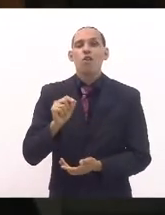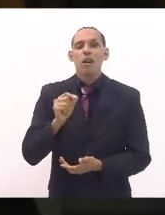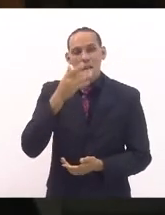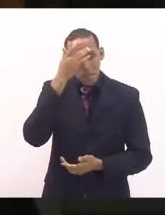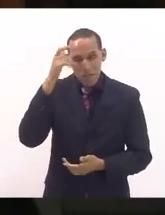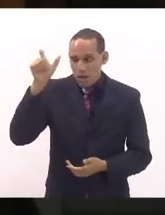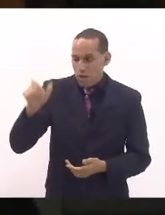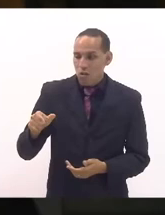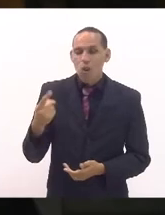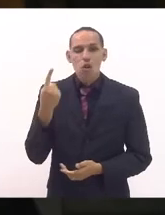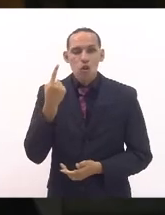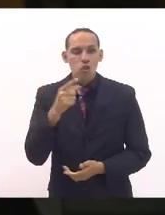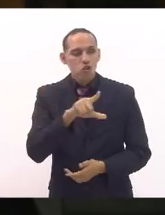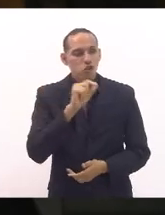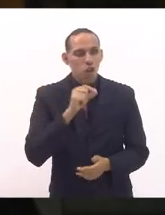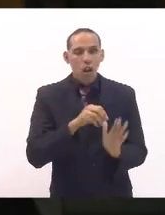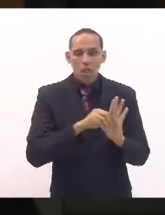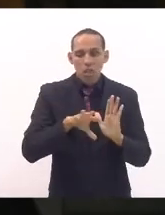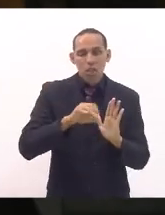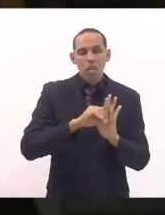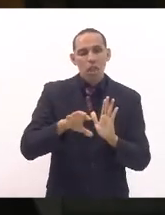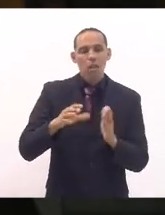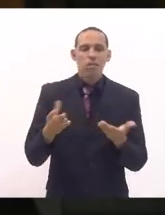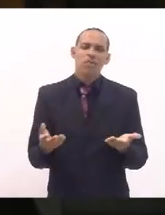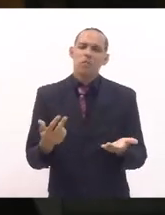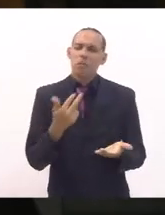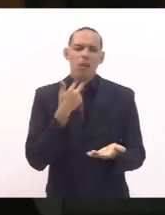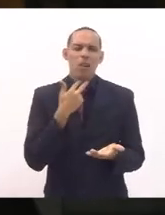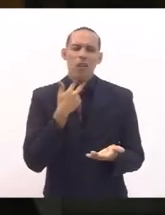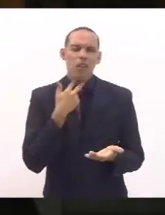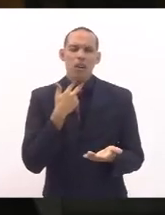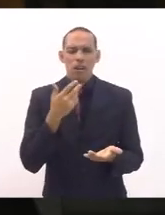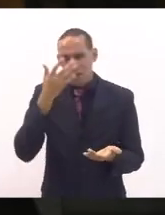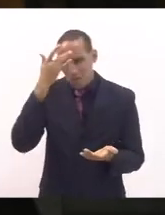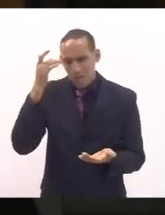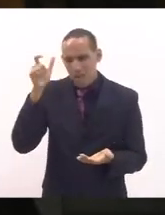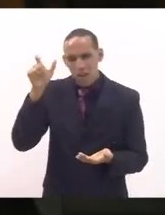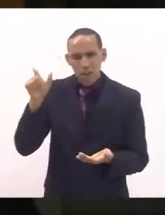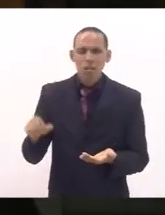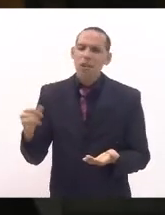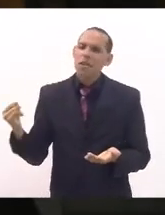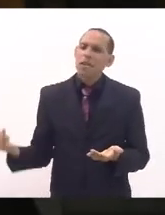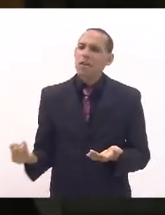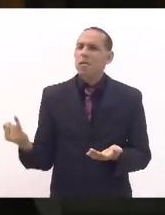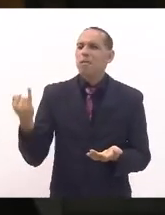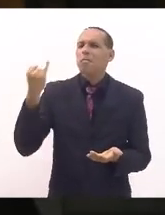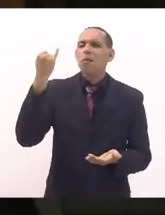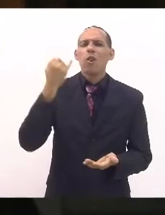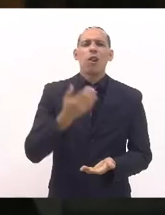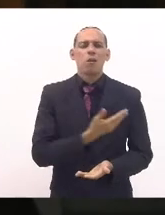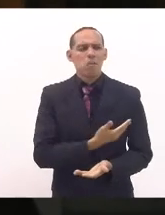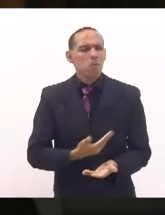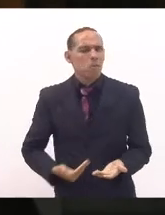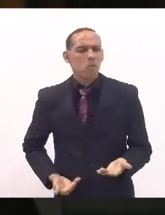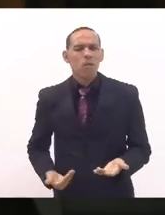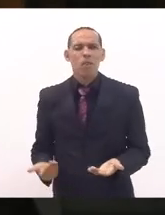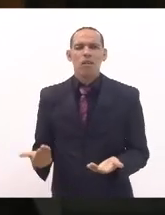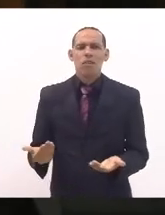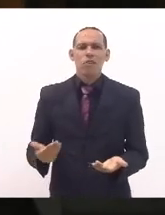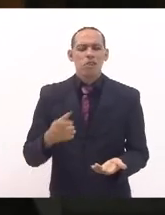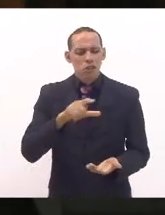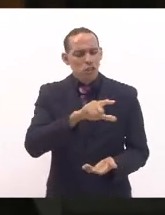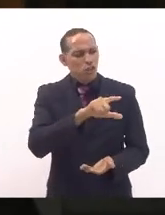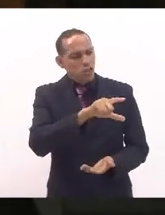Não é possível de um agente público dessa relevância ser